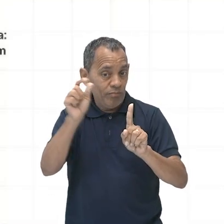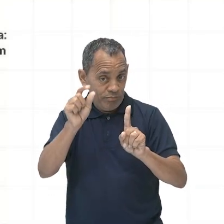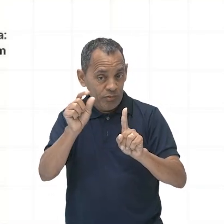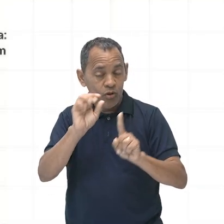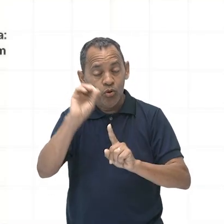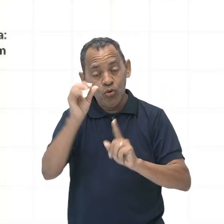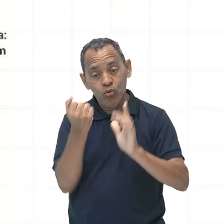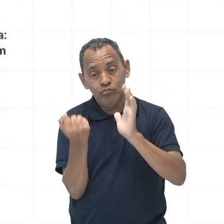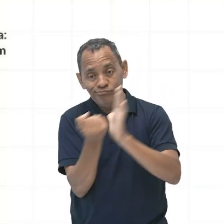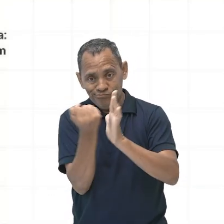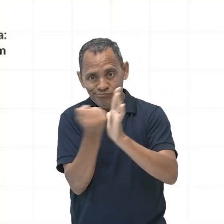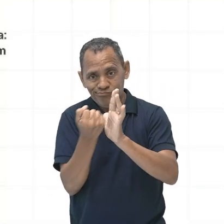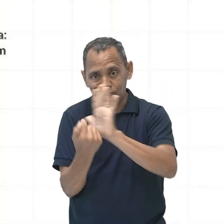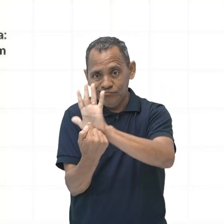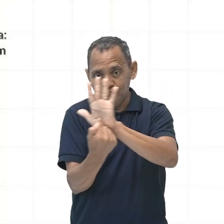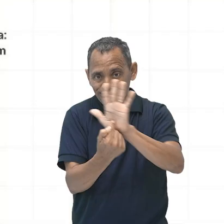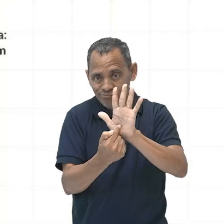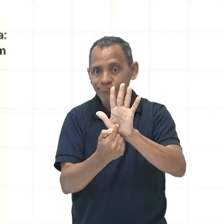para mostrar